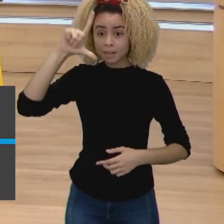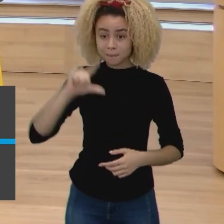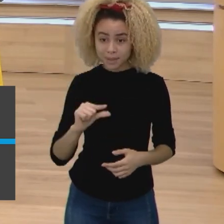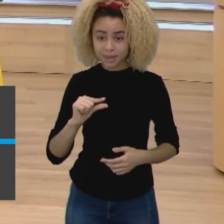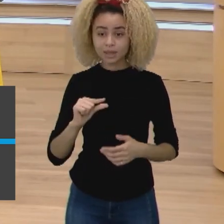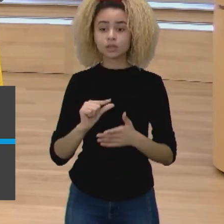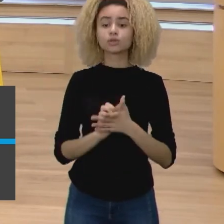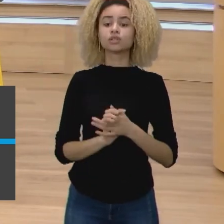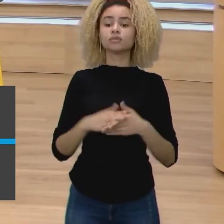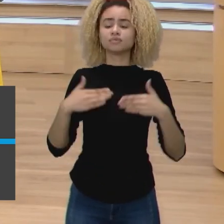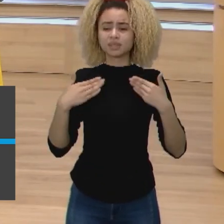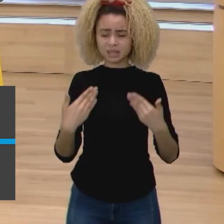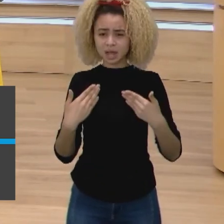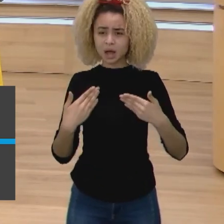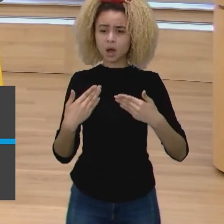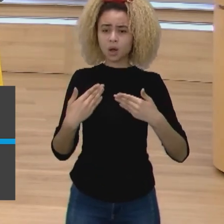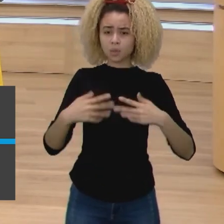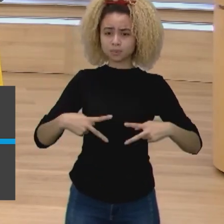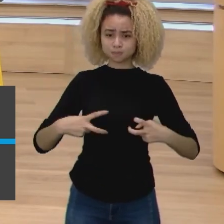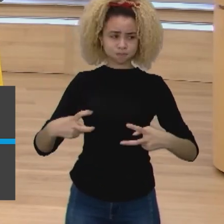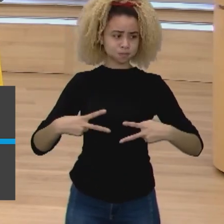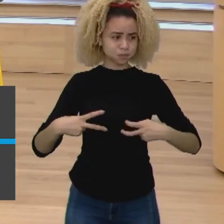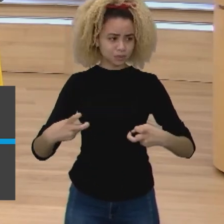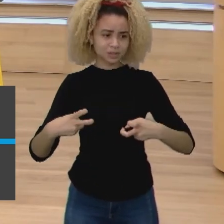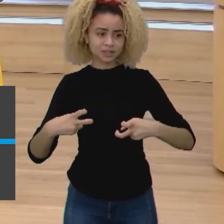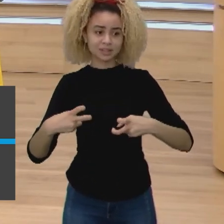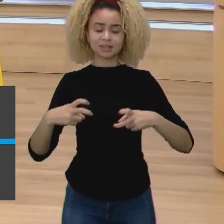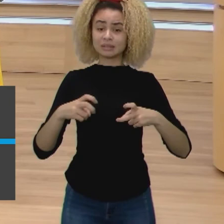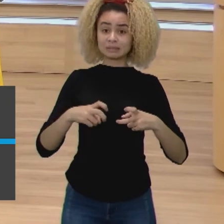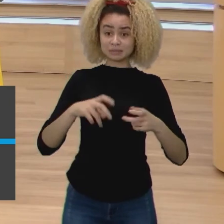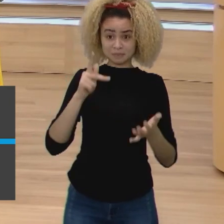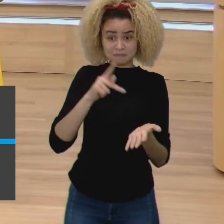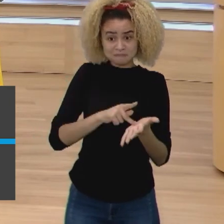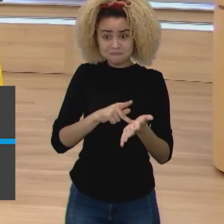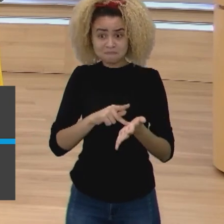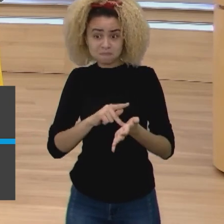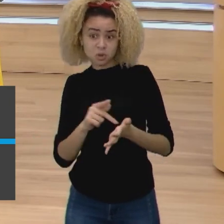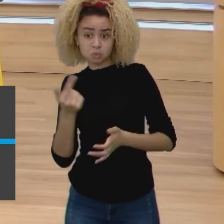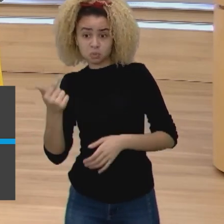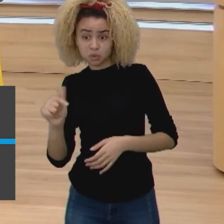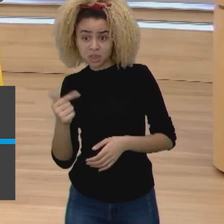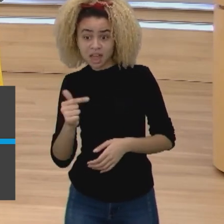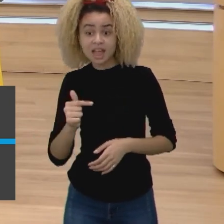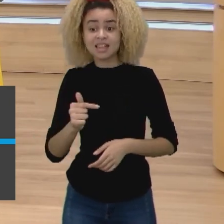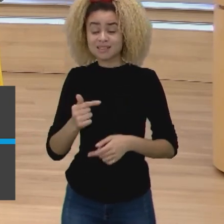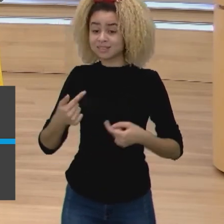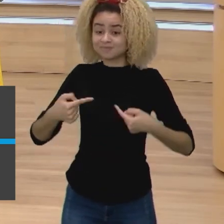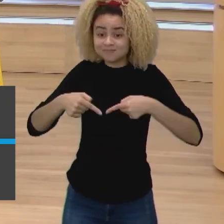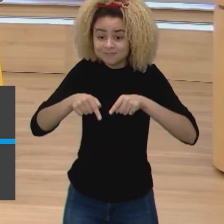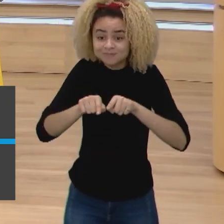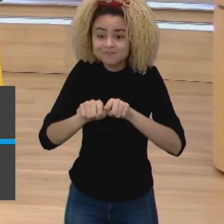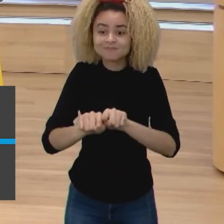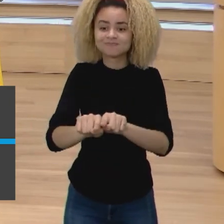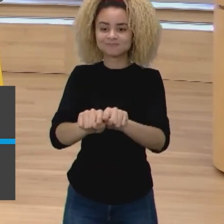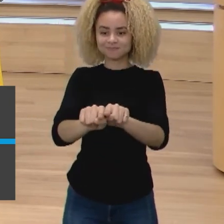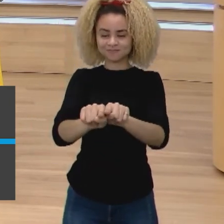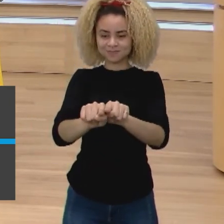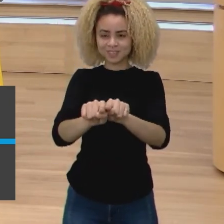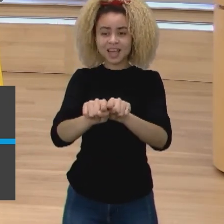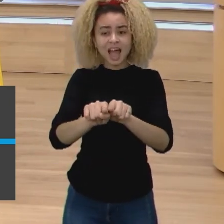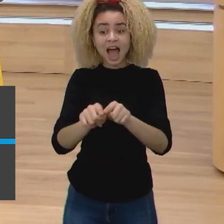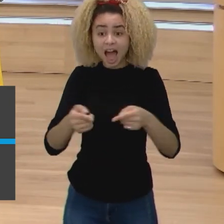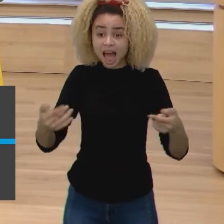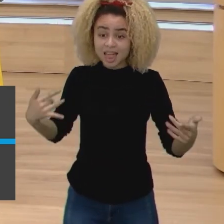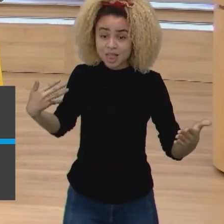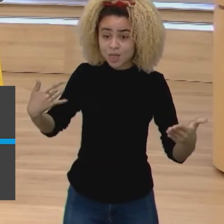quanto a absoluta, ou a exploração mais relativa e absoluta do trabalho, elas acontecem simultaneamente, até chegar nos dias